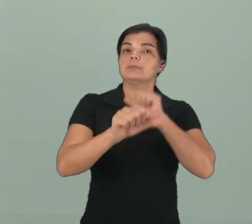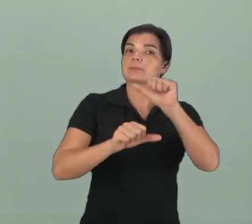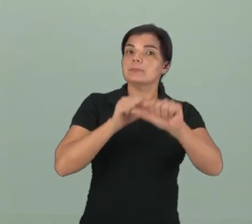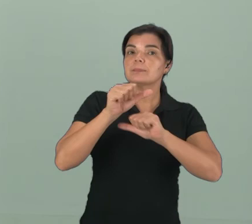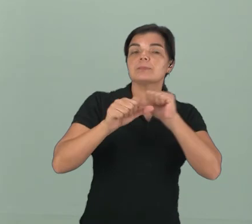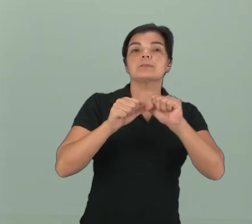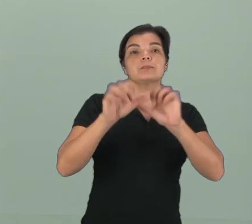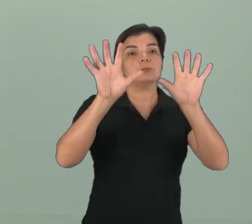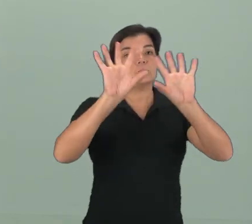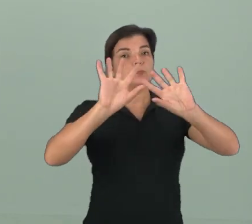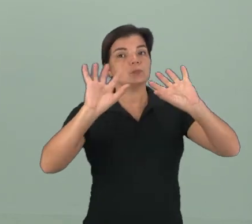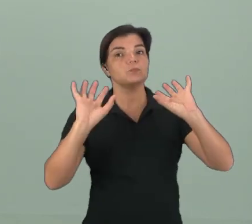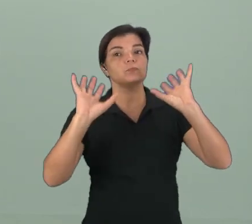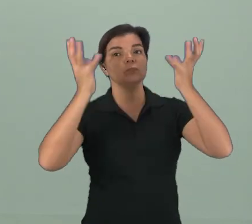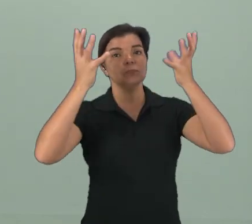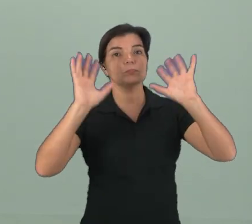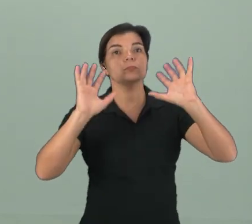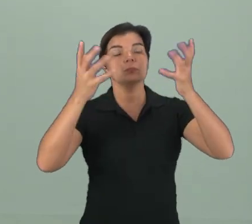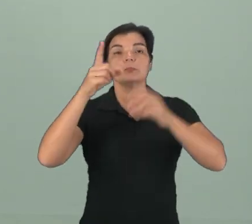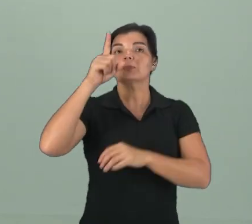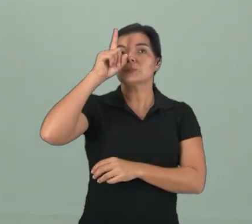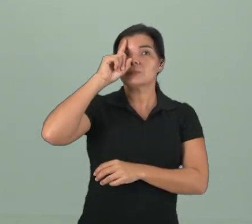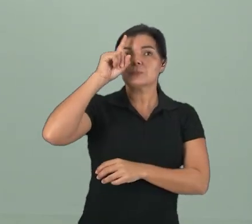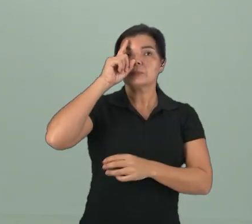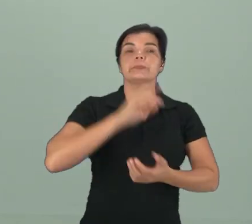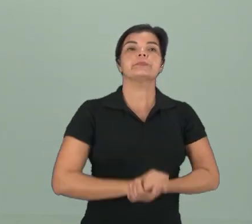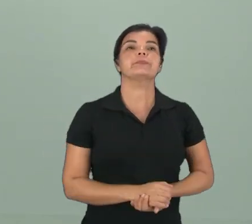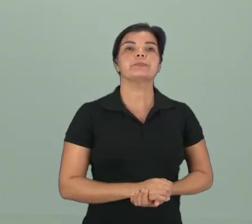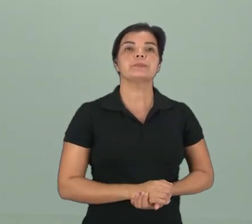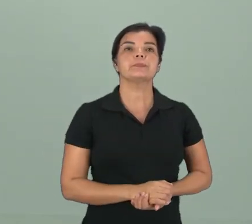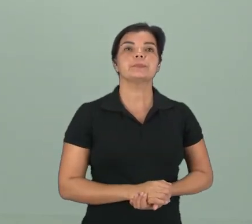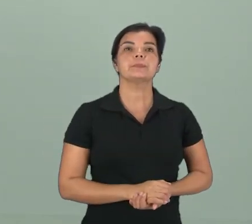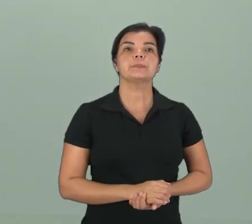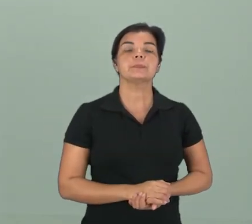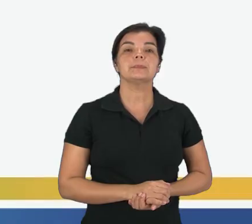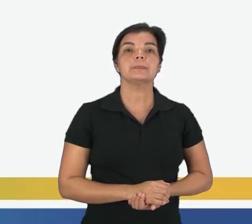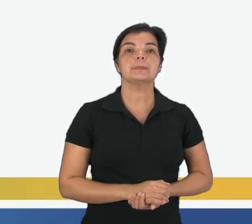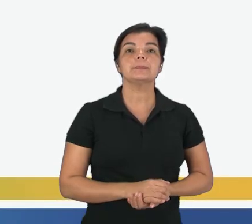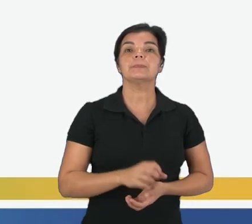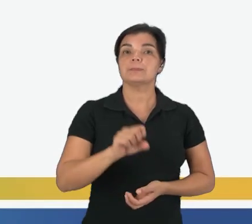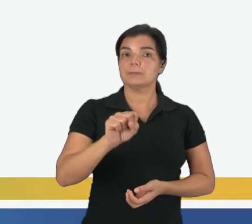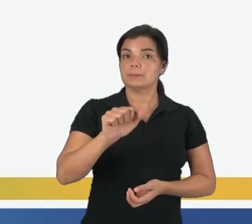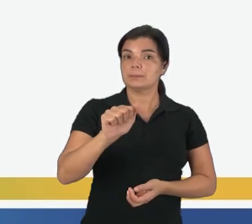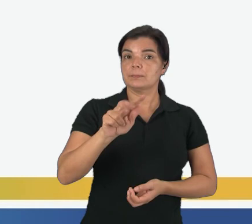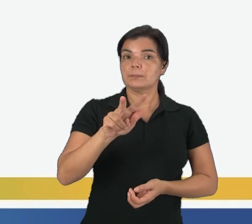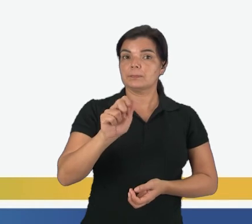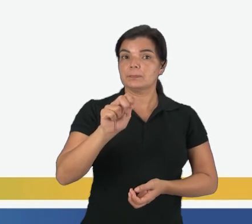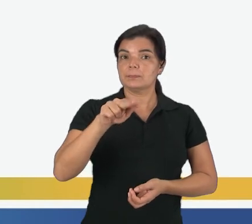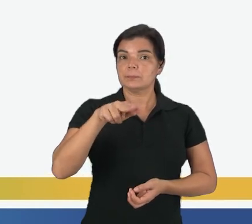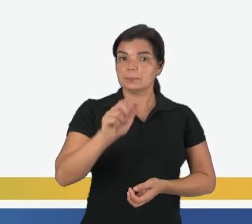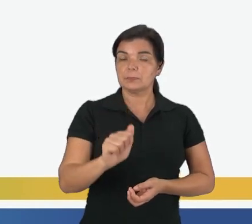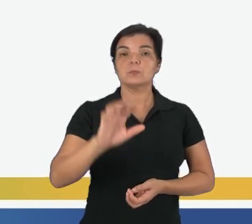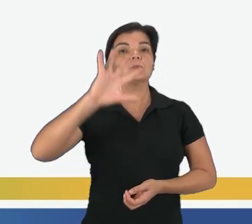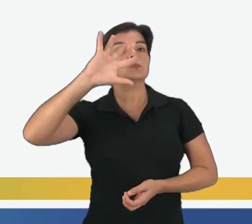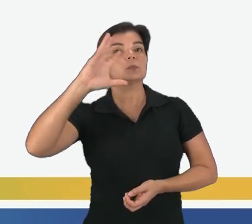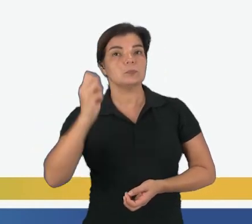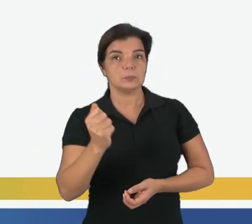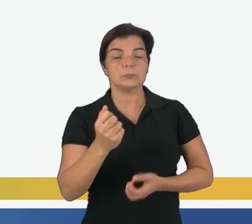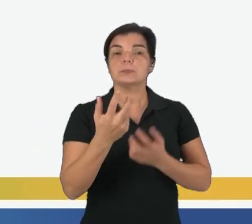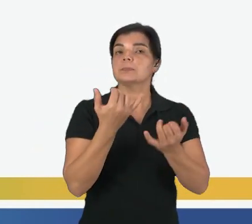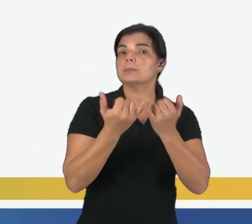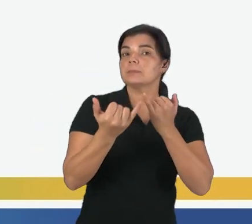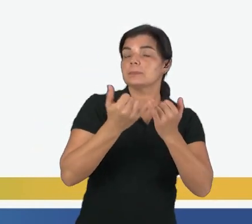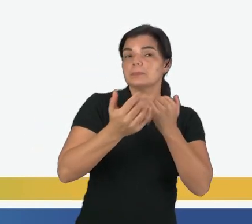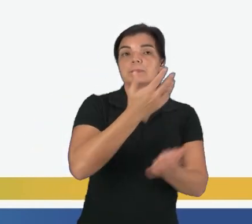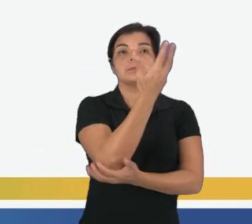mudança climática que ocorre diariamente, ok? Vamos lá, então. A savana é semelhante ao campo, porém com um